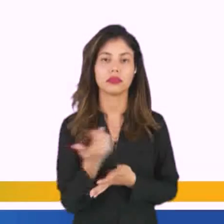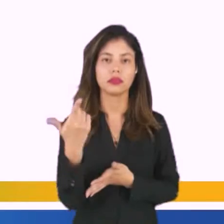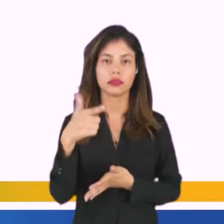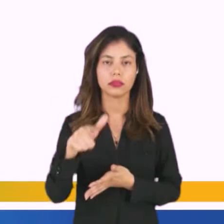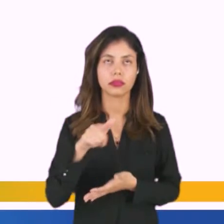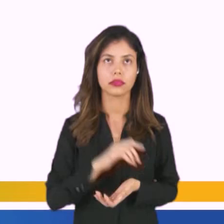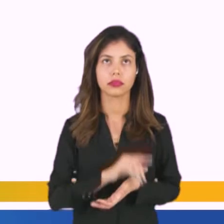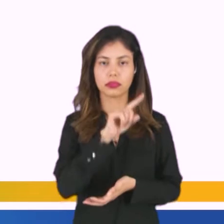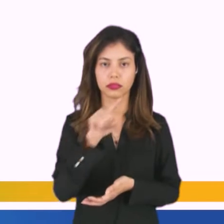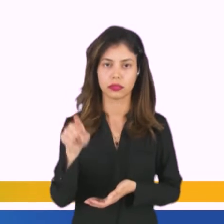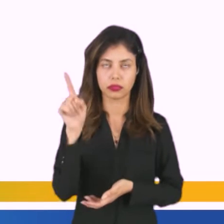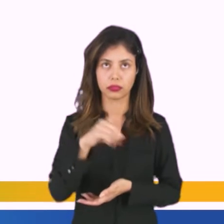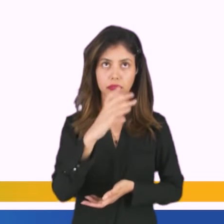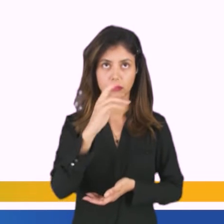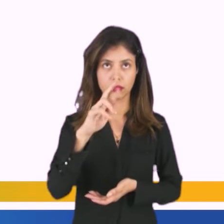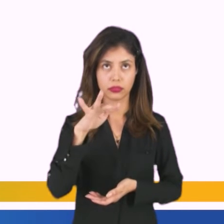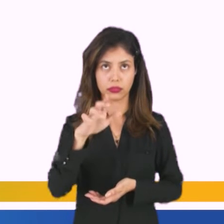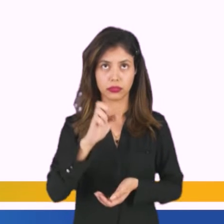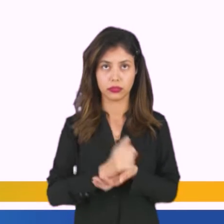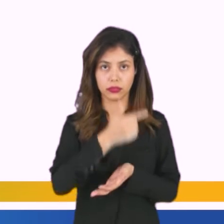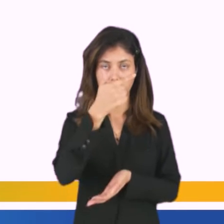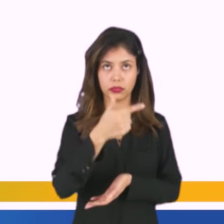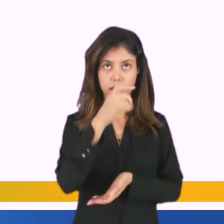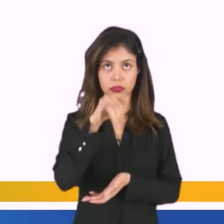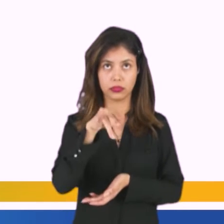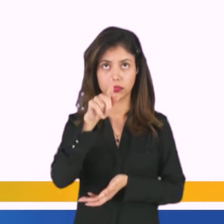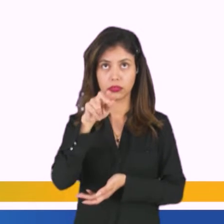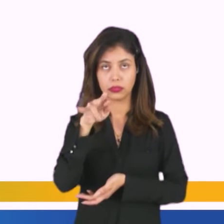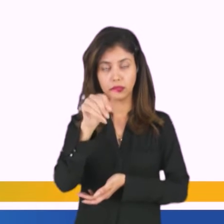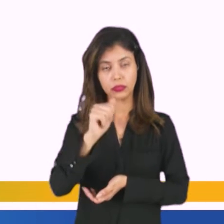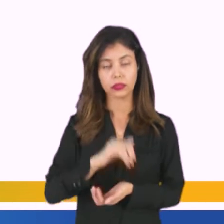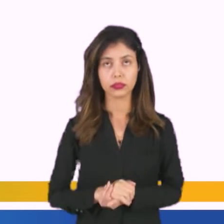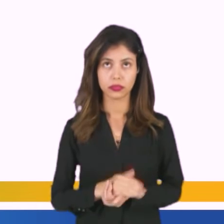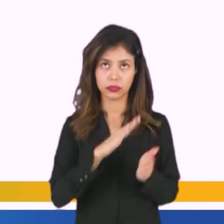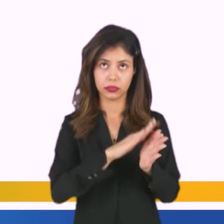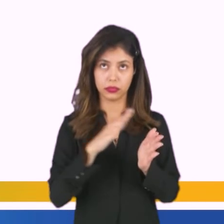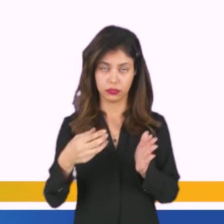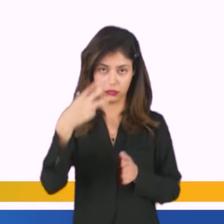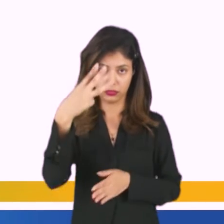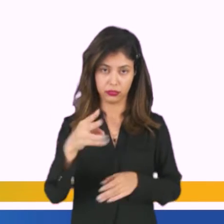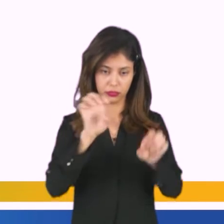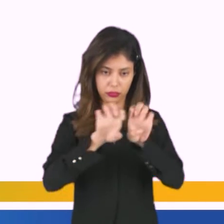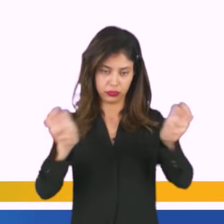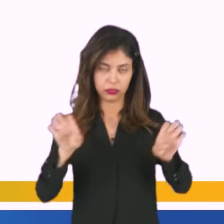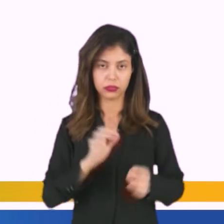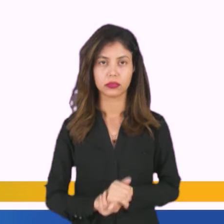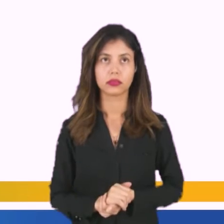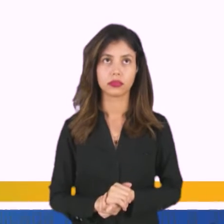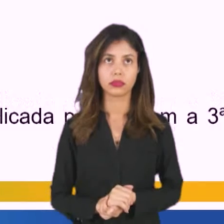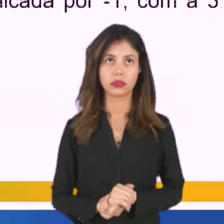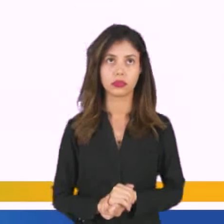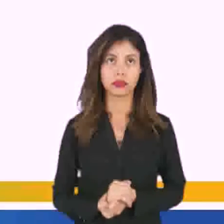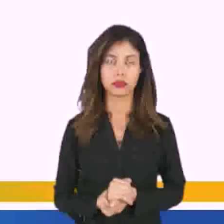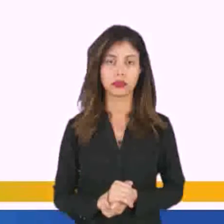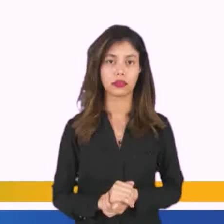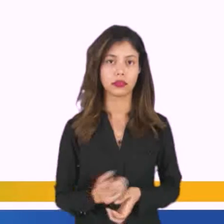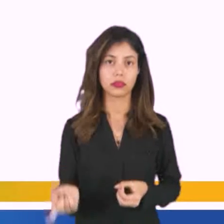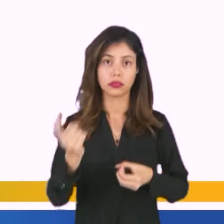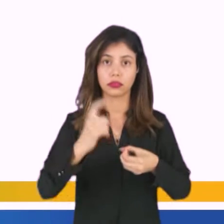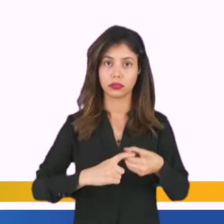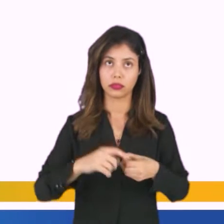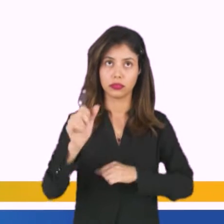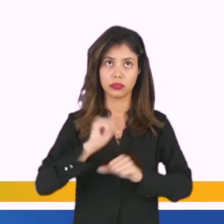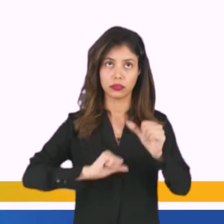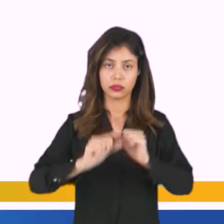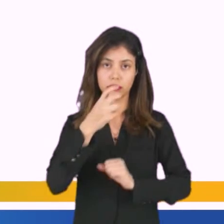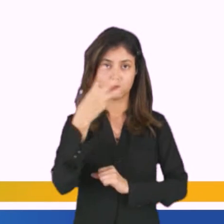novamente anular os coeficientes da segunda incógnita a partir da terceira equação. Então vamos